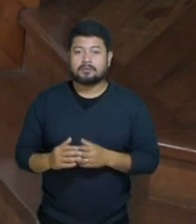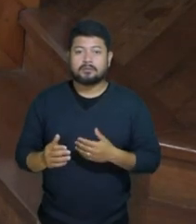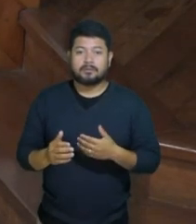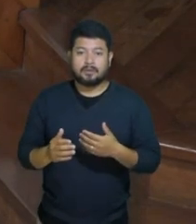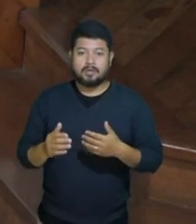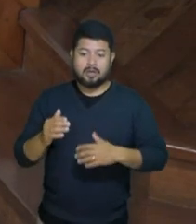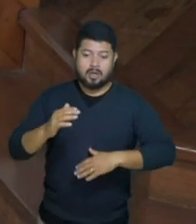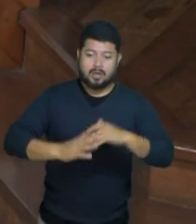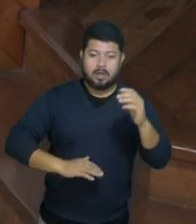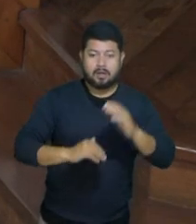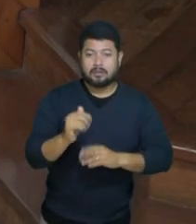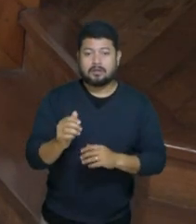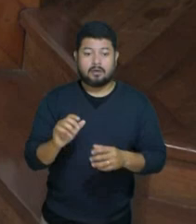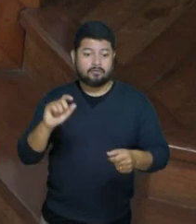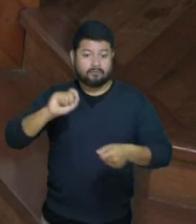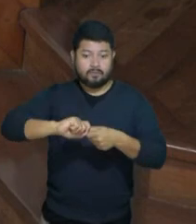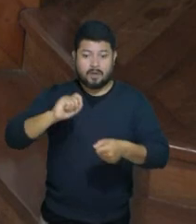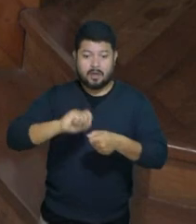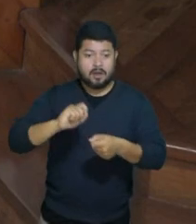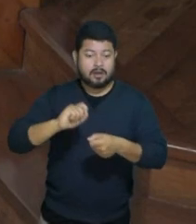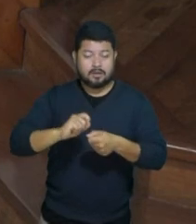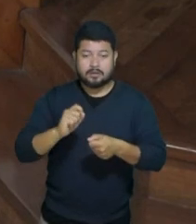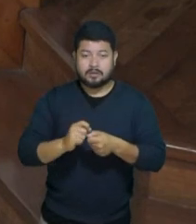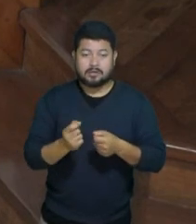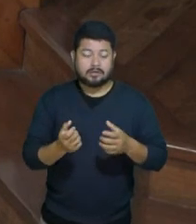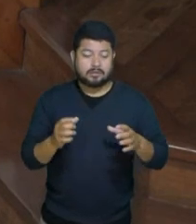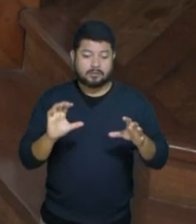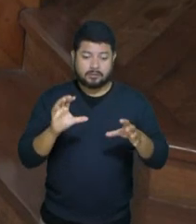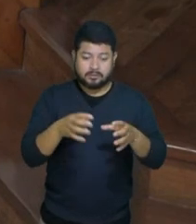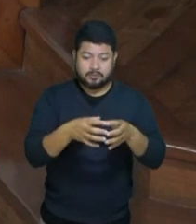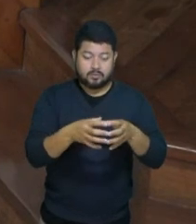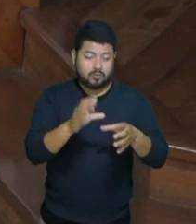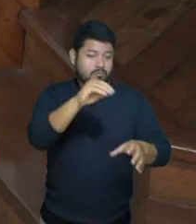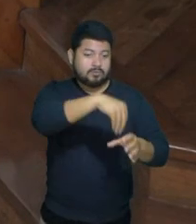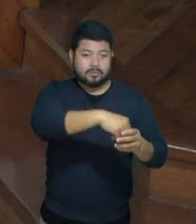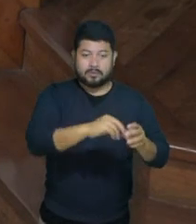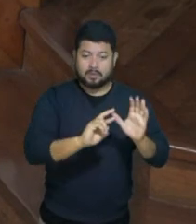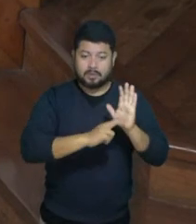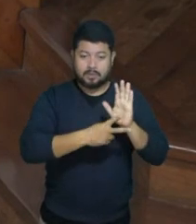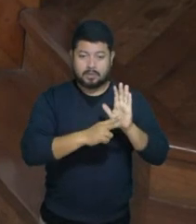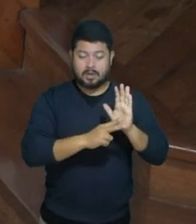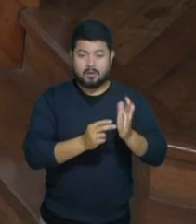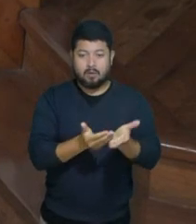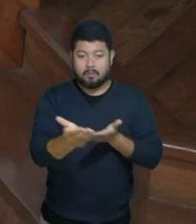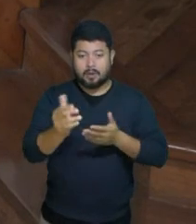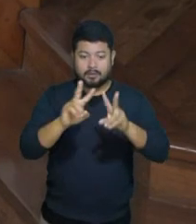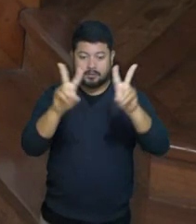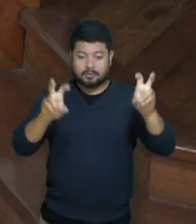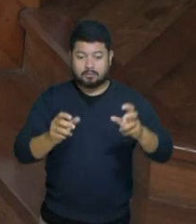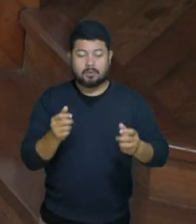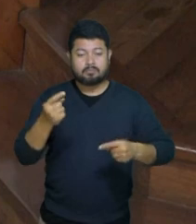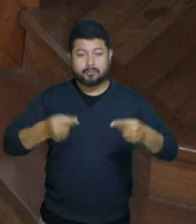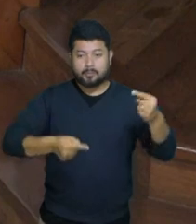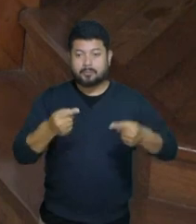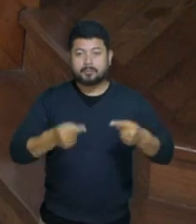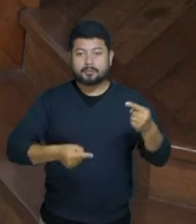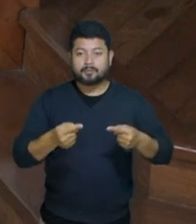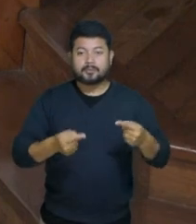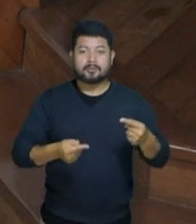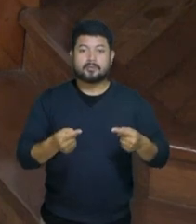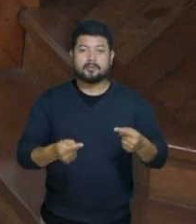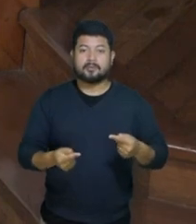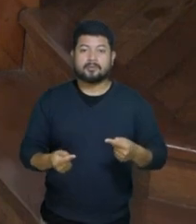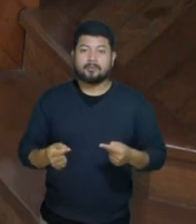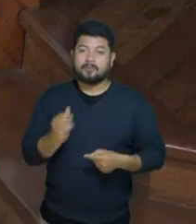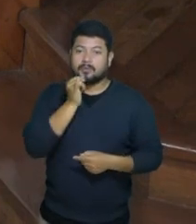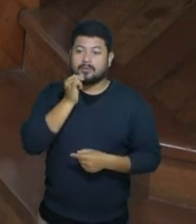que vocês consigam fazer dentro do sindicato para começar a conversar sobre isso, para fazer um ajuste,